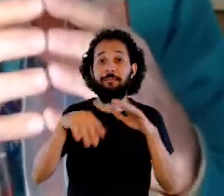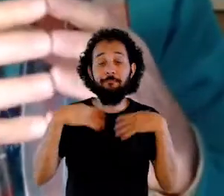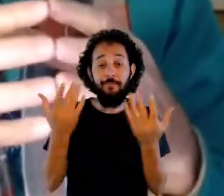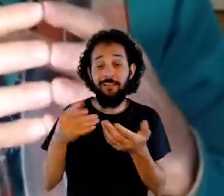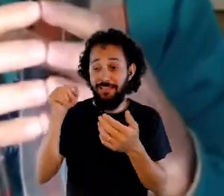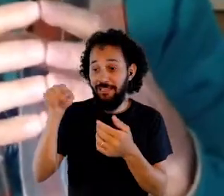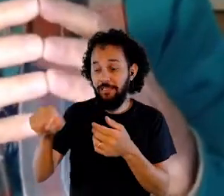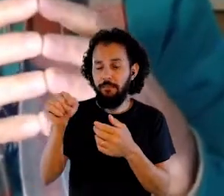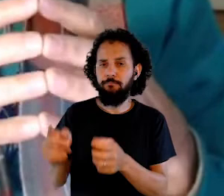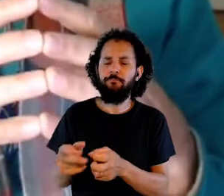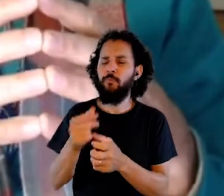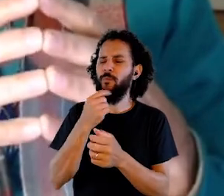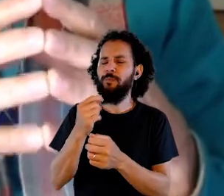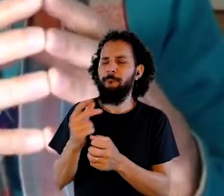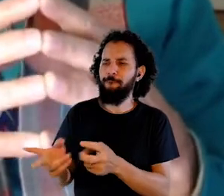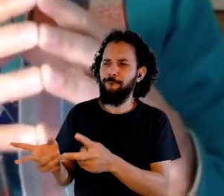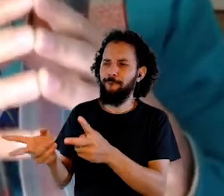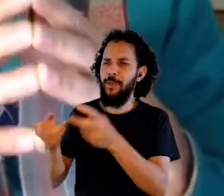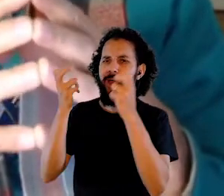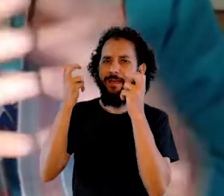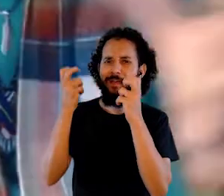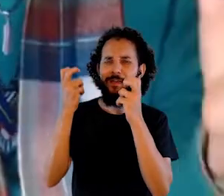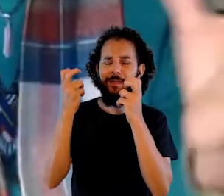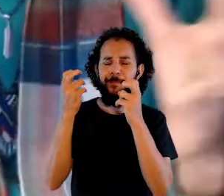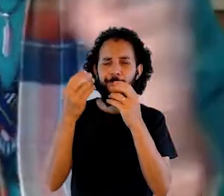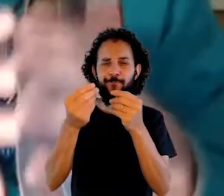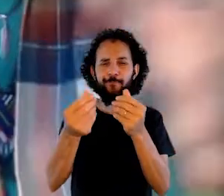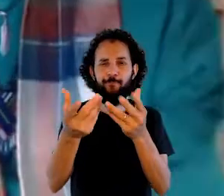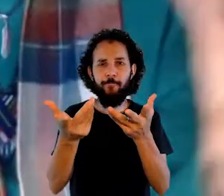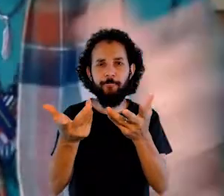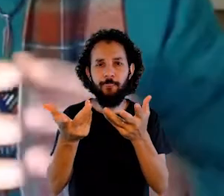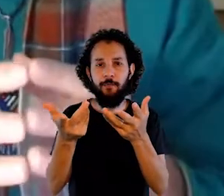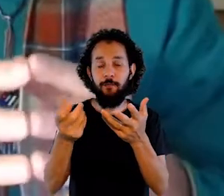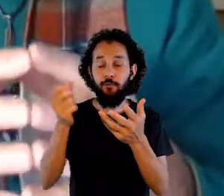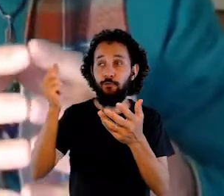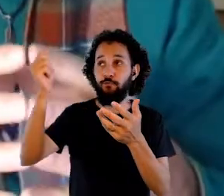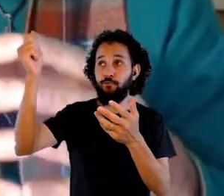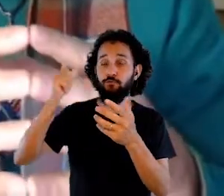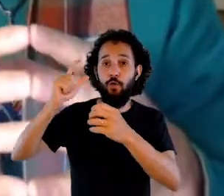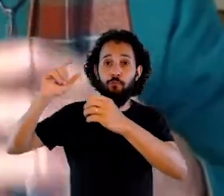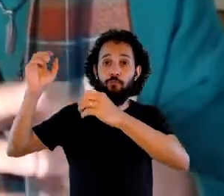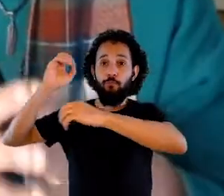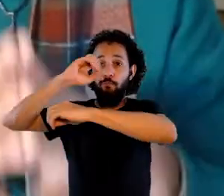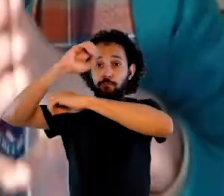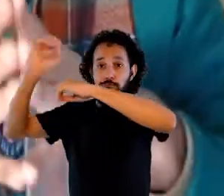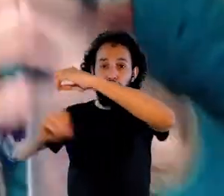época o Sol ia embora, o Deus Sol ia embora,